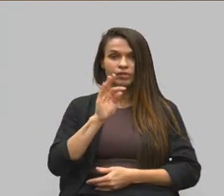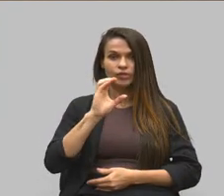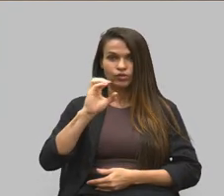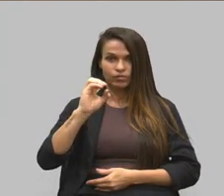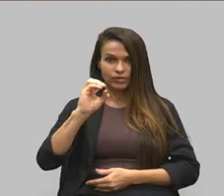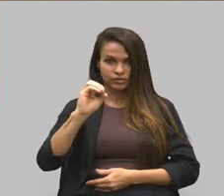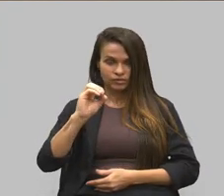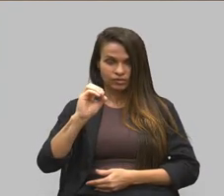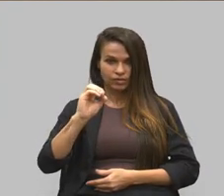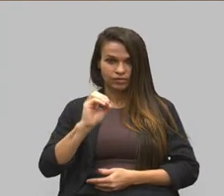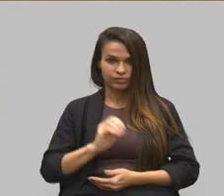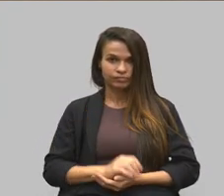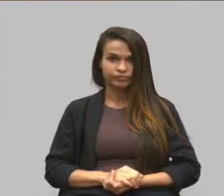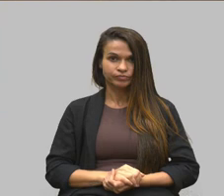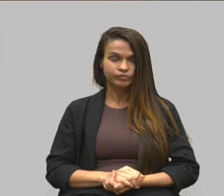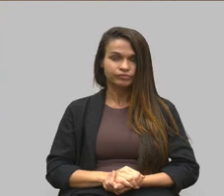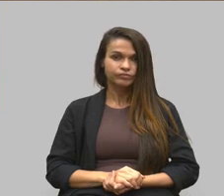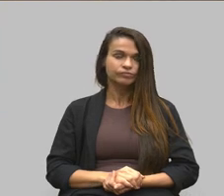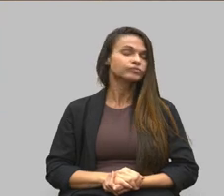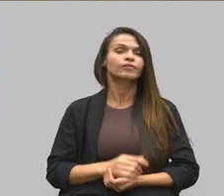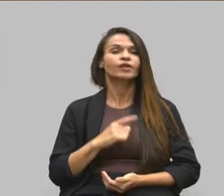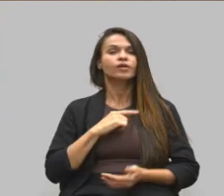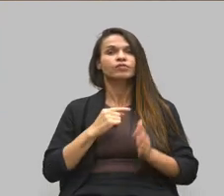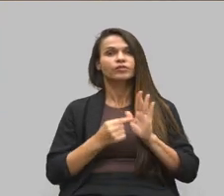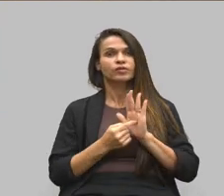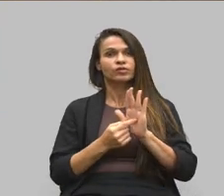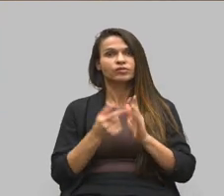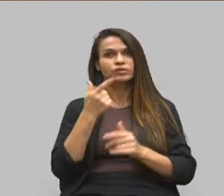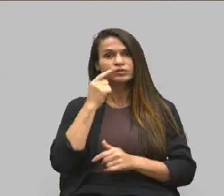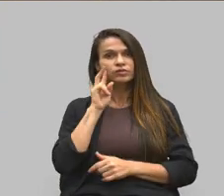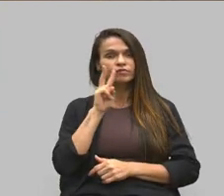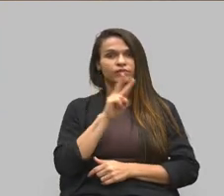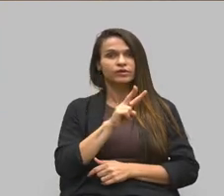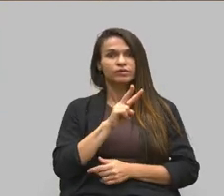eh eu tenho uma apresentação eu consigo